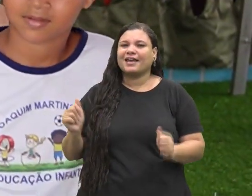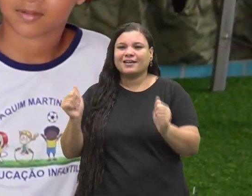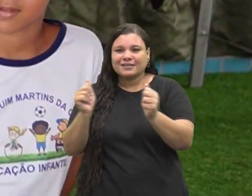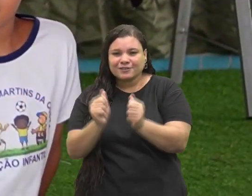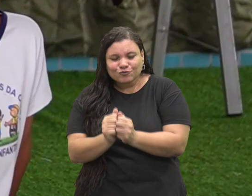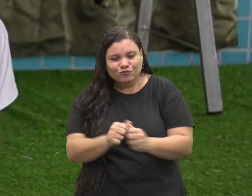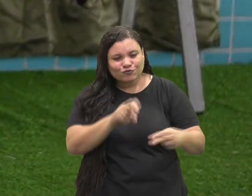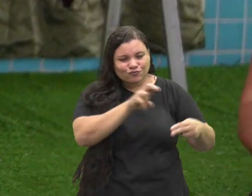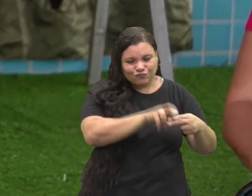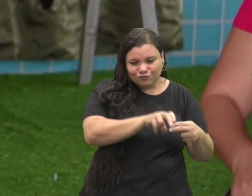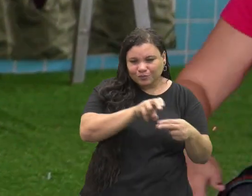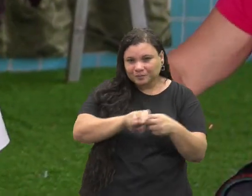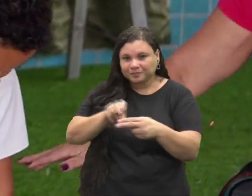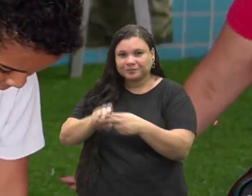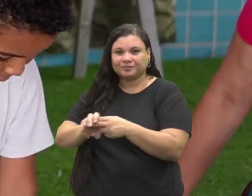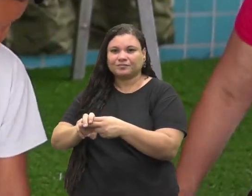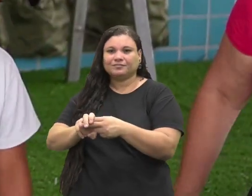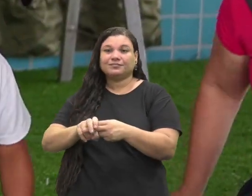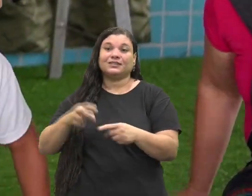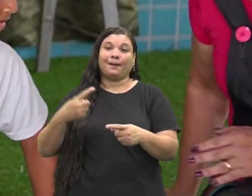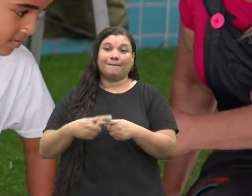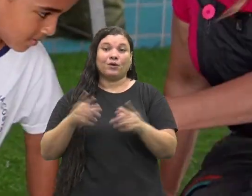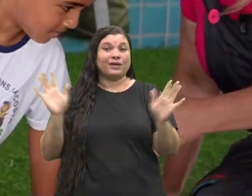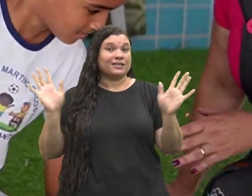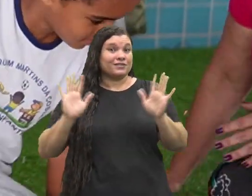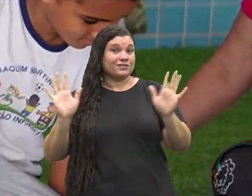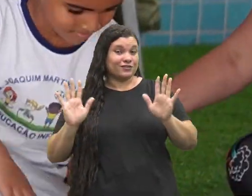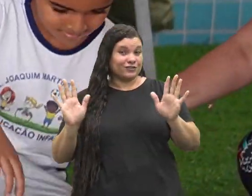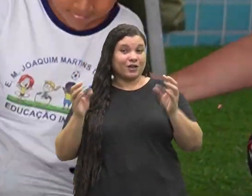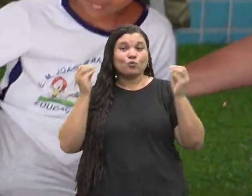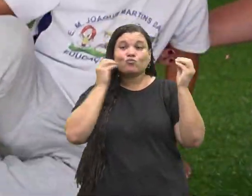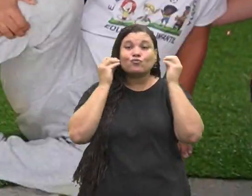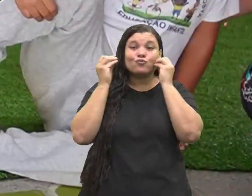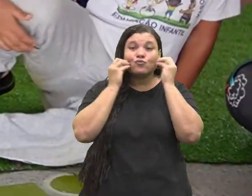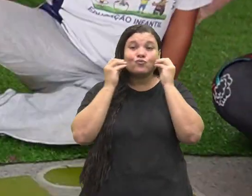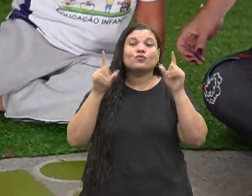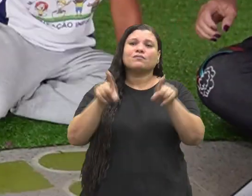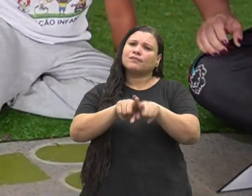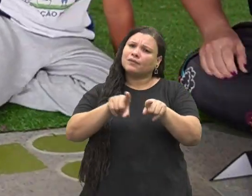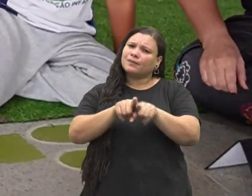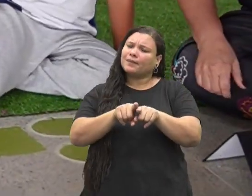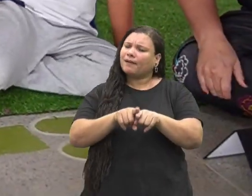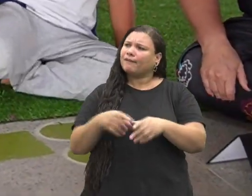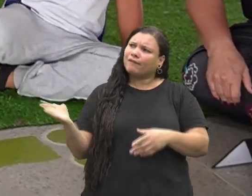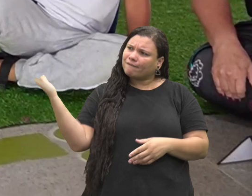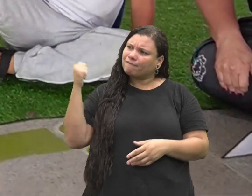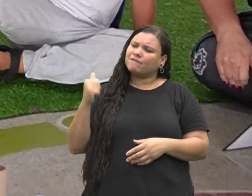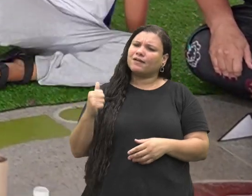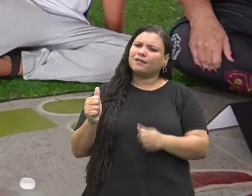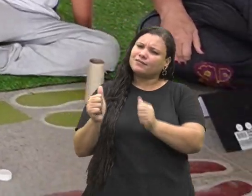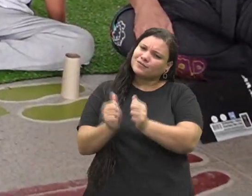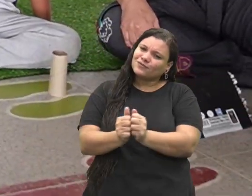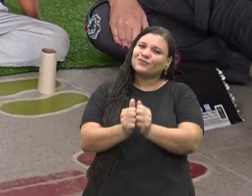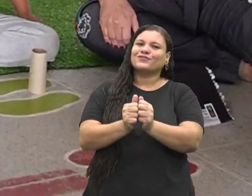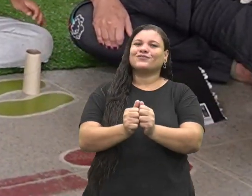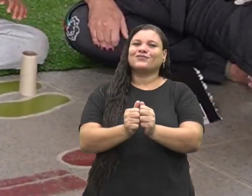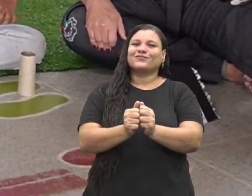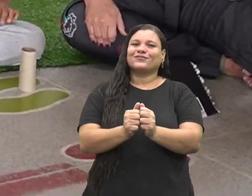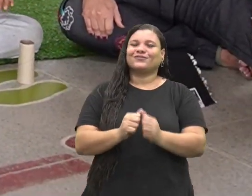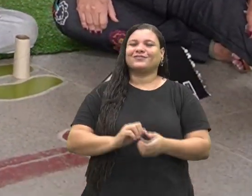junto com a gente. Dá um tchau Sempre e um beijo. Jogar um beijo pra todo mundo que tá nos